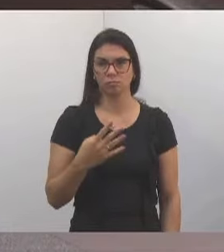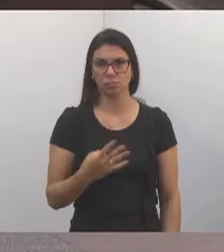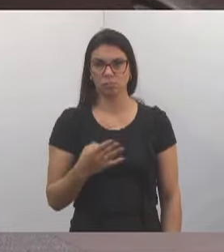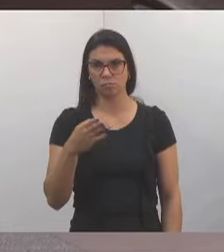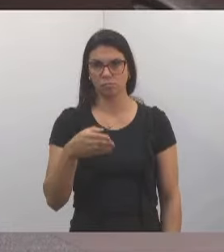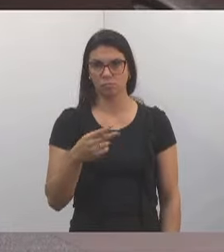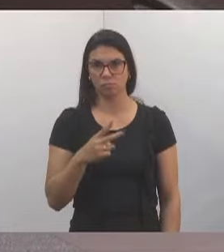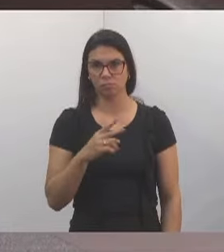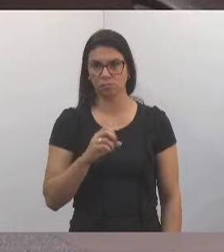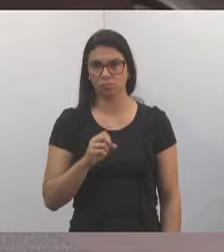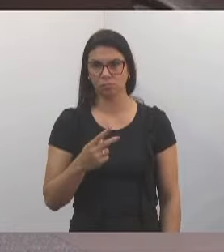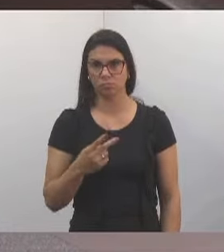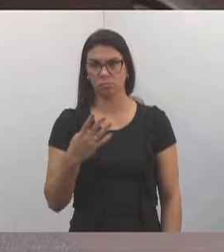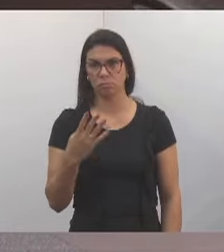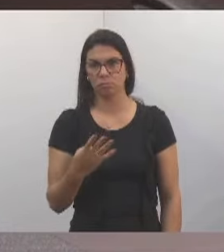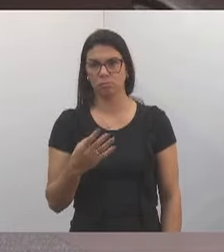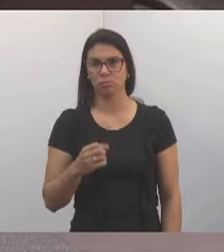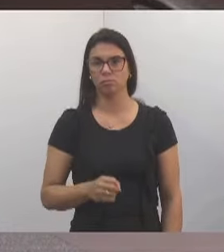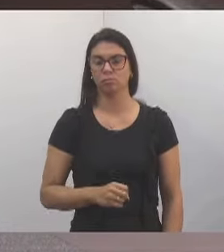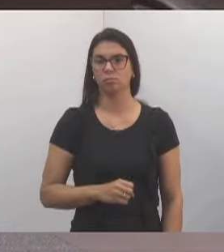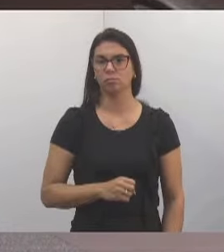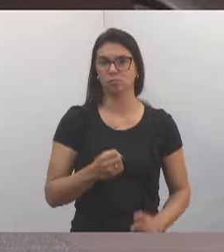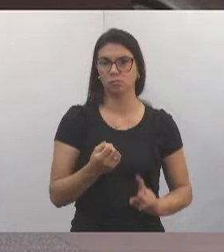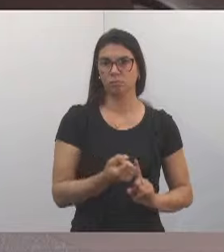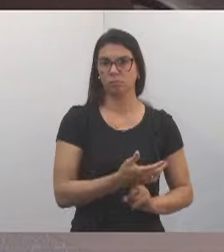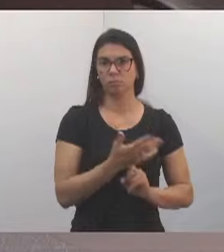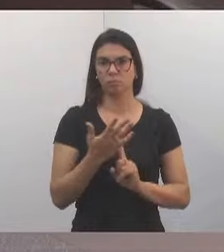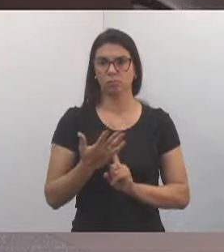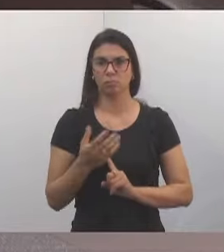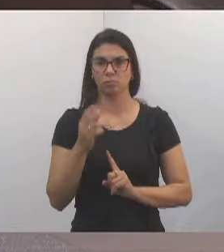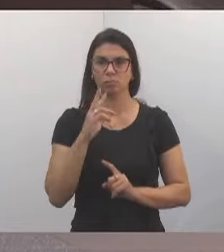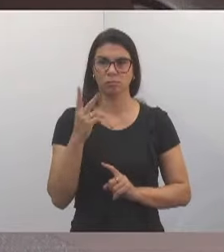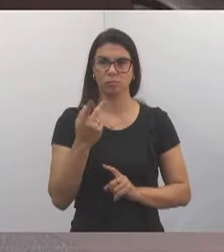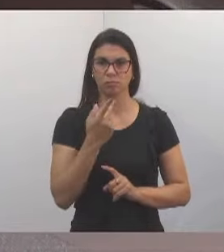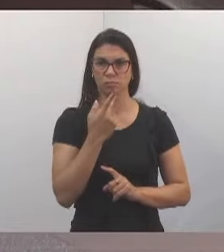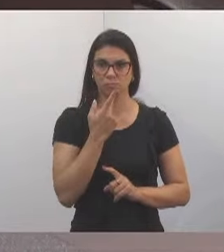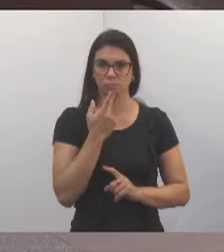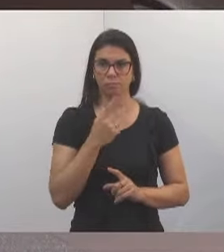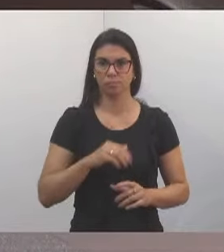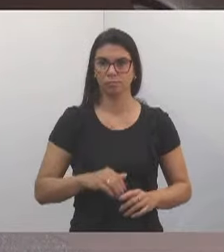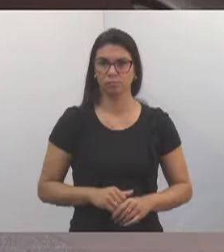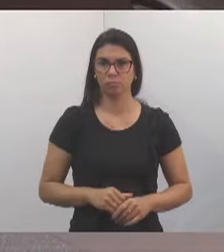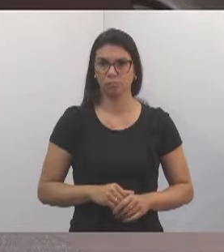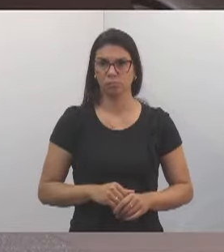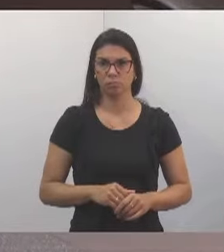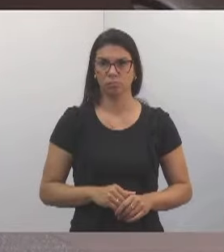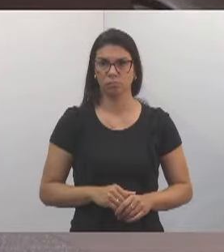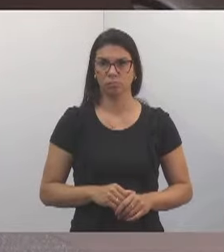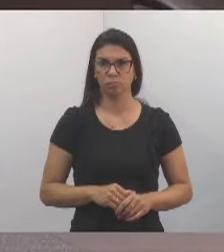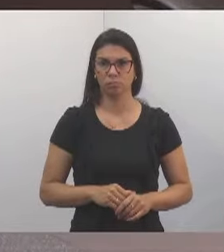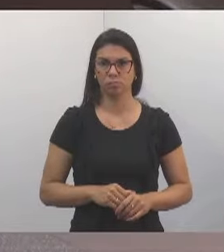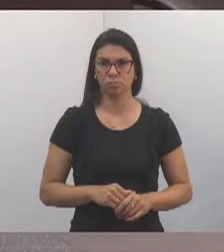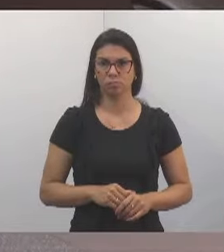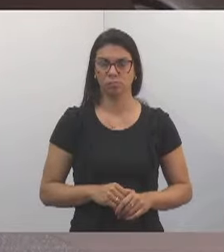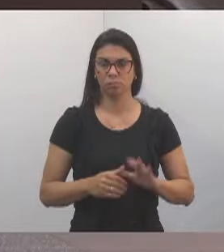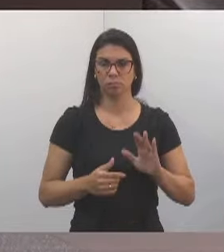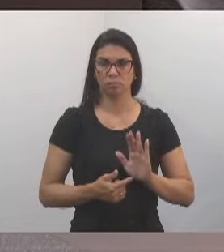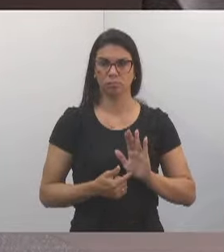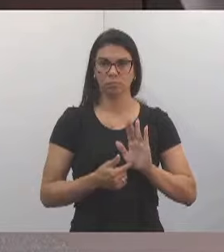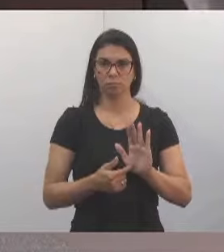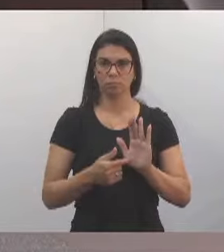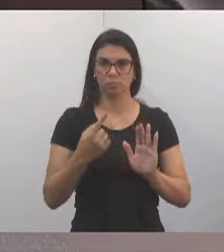pelo vereador Hernani Barreto, de Republicanos. Prezados, em resposta ao pedido de informações supracitado, vimos apresentar